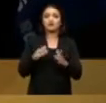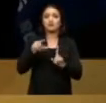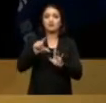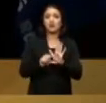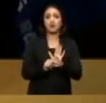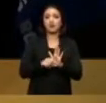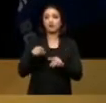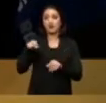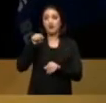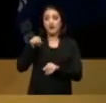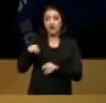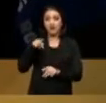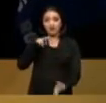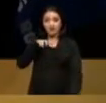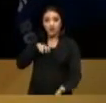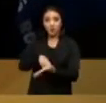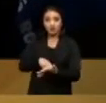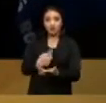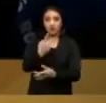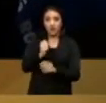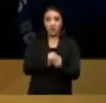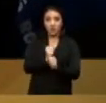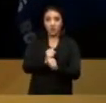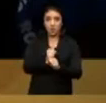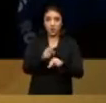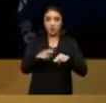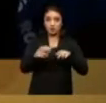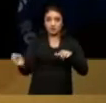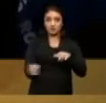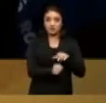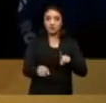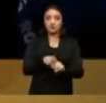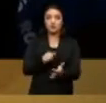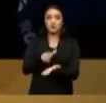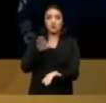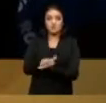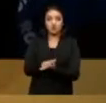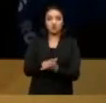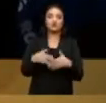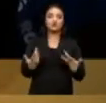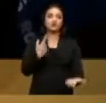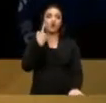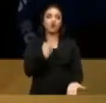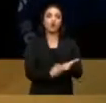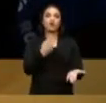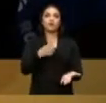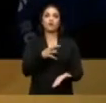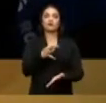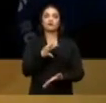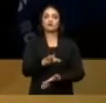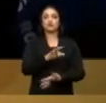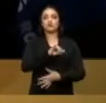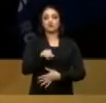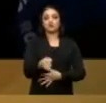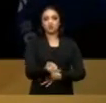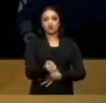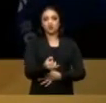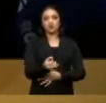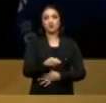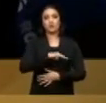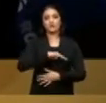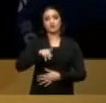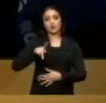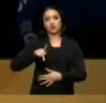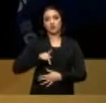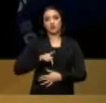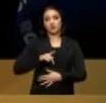de reclusão e multa. A sentença condenatória foi confirmada pelo Tribunal de Justiça e o Ministério Público do MPDFT não